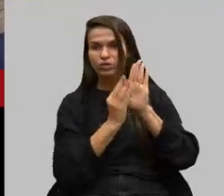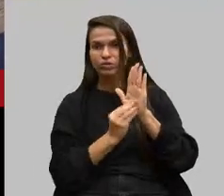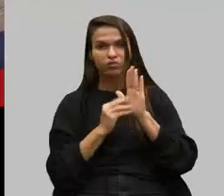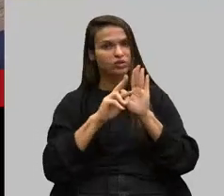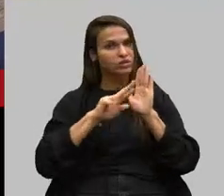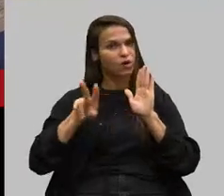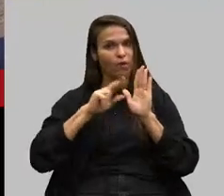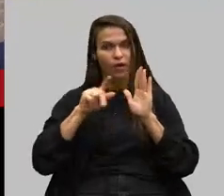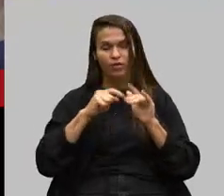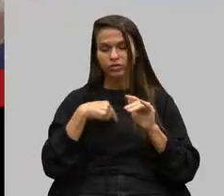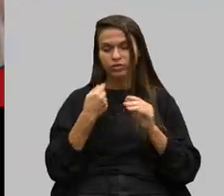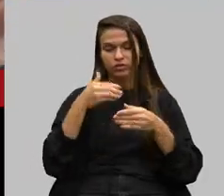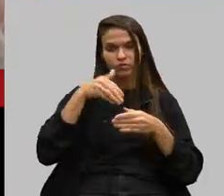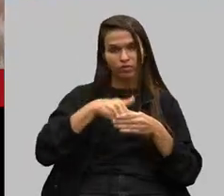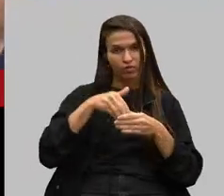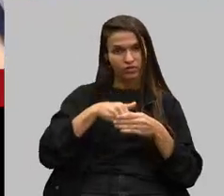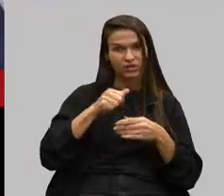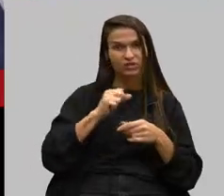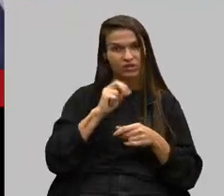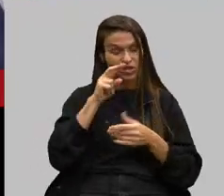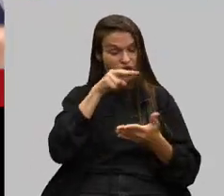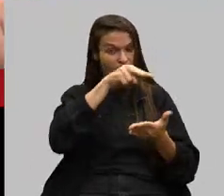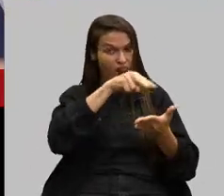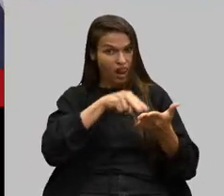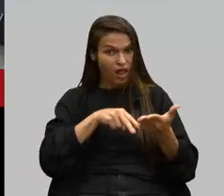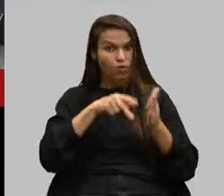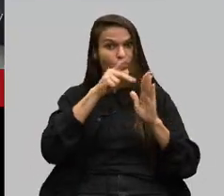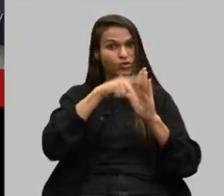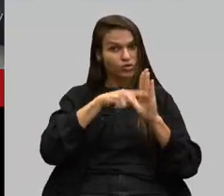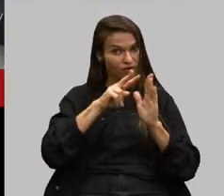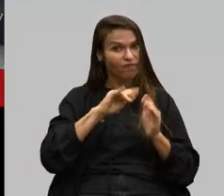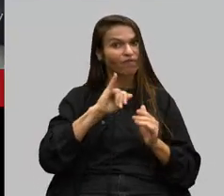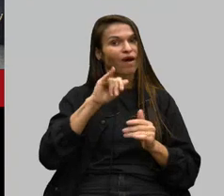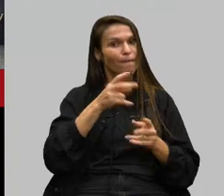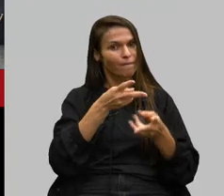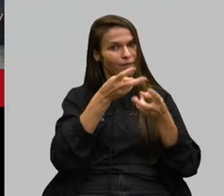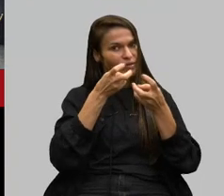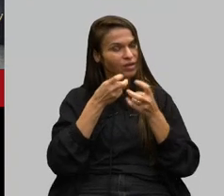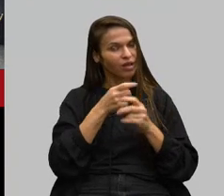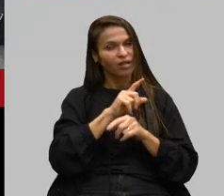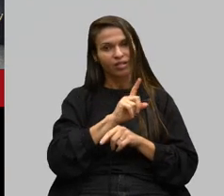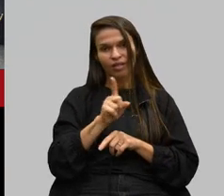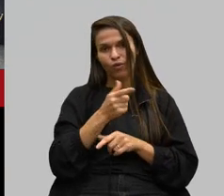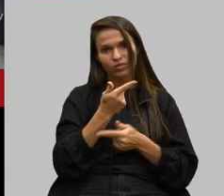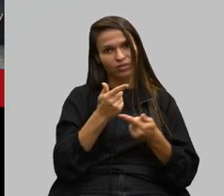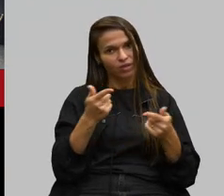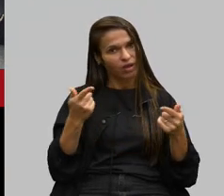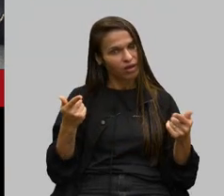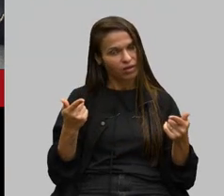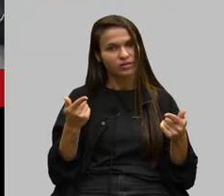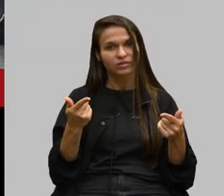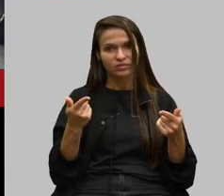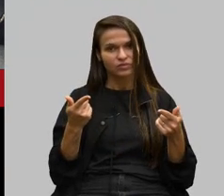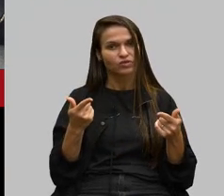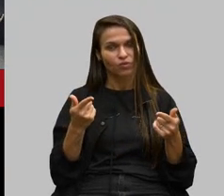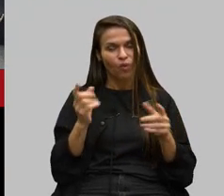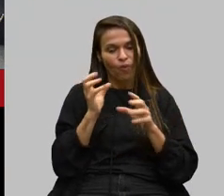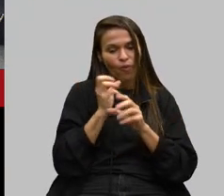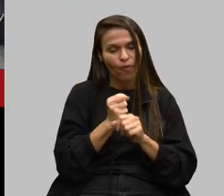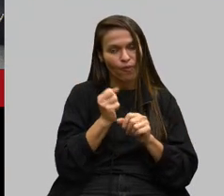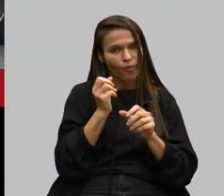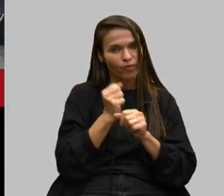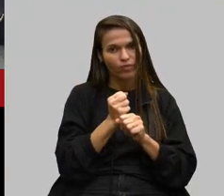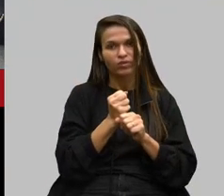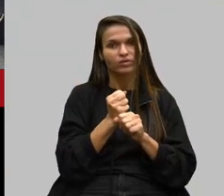tava votando Então se a gente ler o projeto a gente vai ver que não tem nenhum cálculo autorial